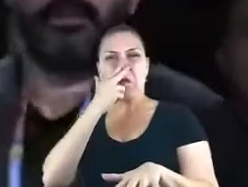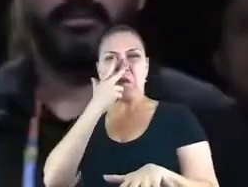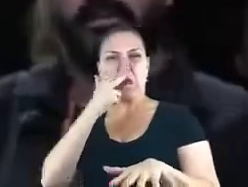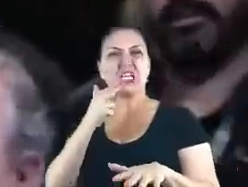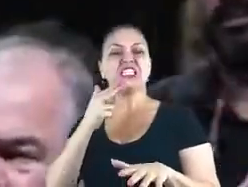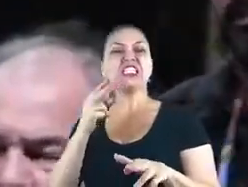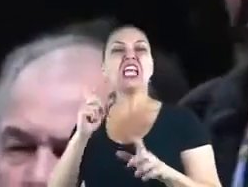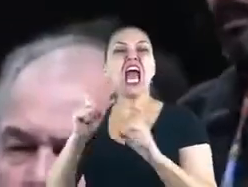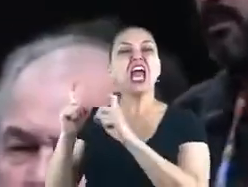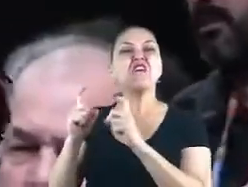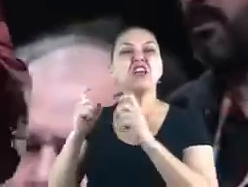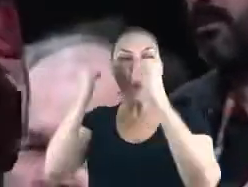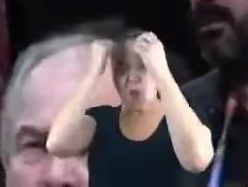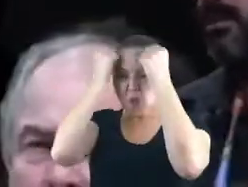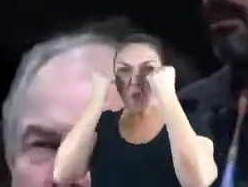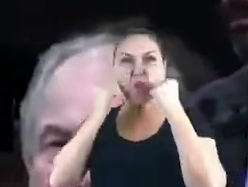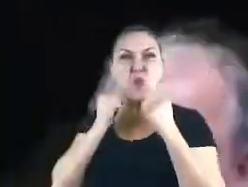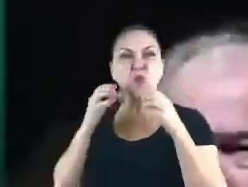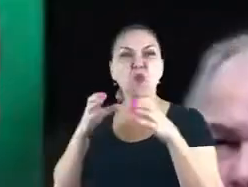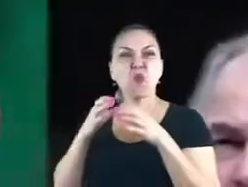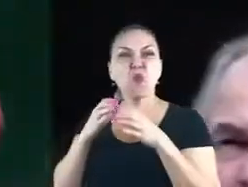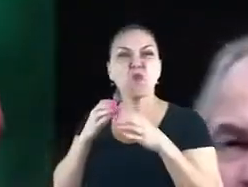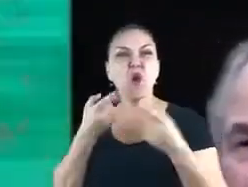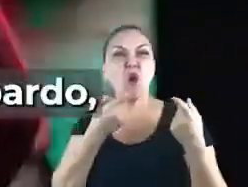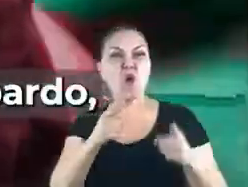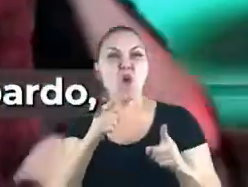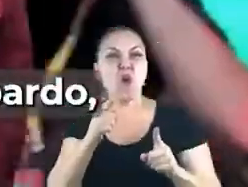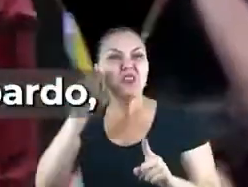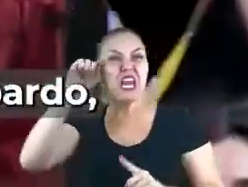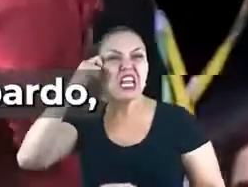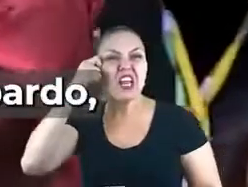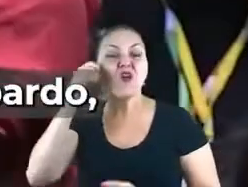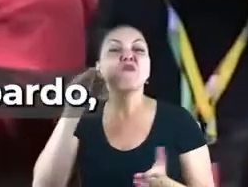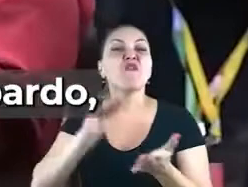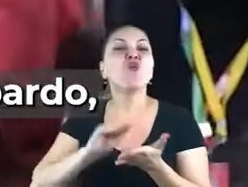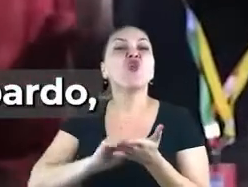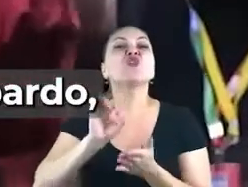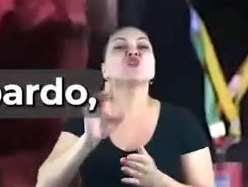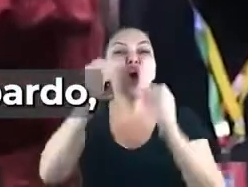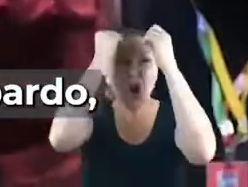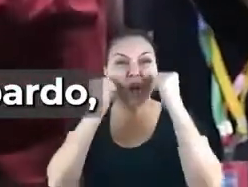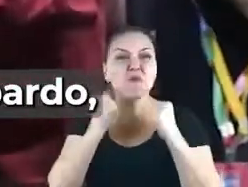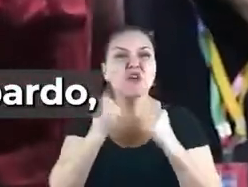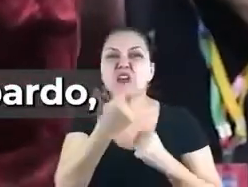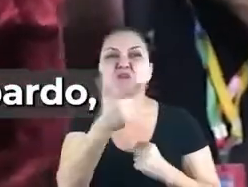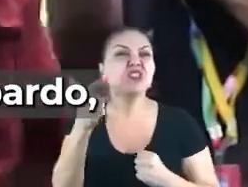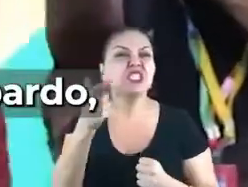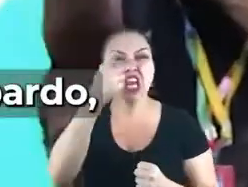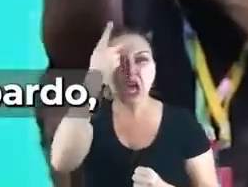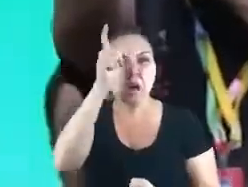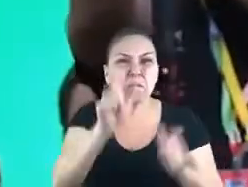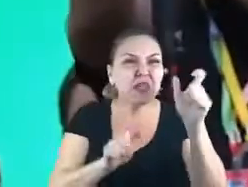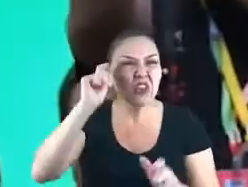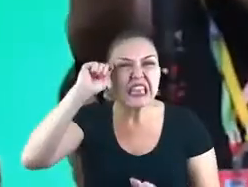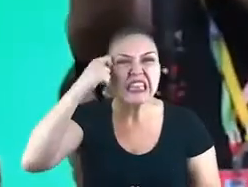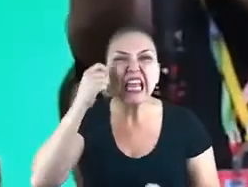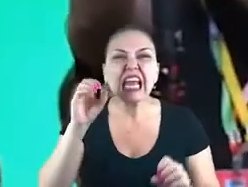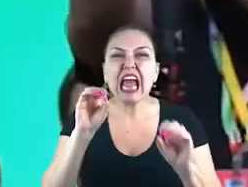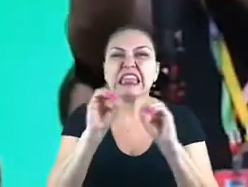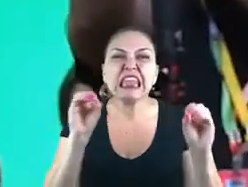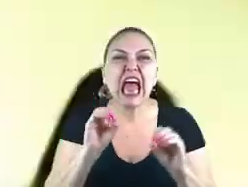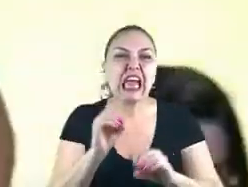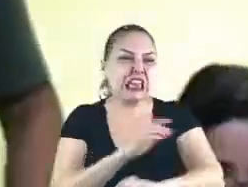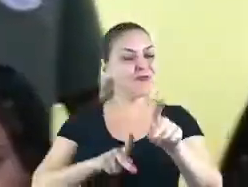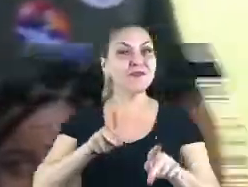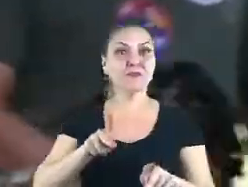Klan. Só faltou capuz, porque não tinha negro, não tinha pardo, não tinha